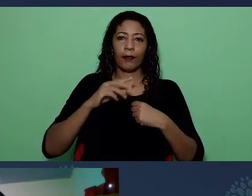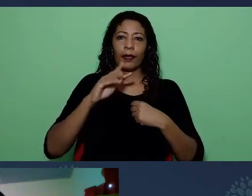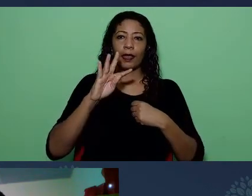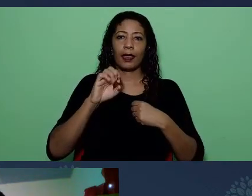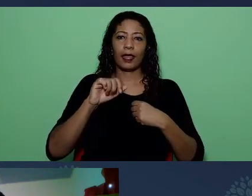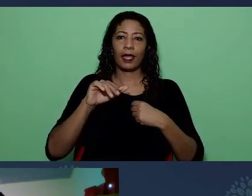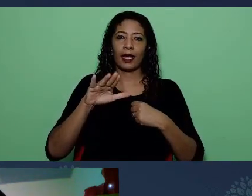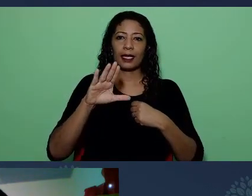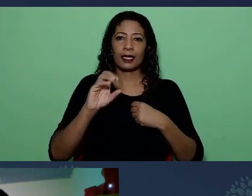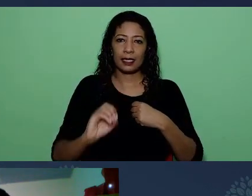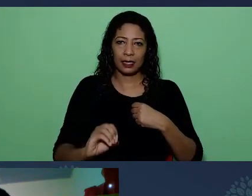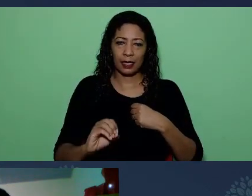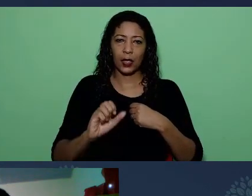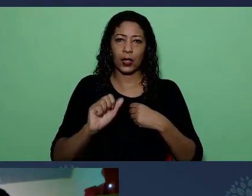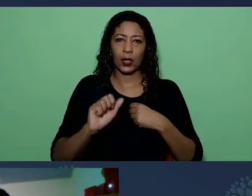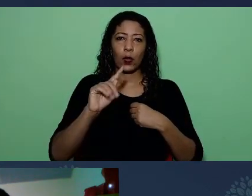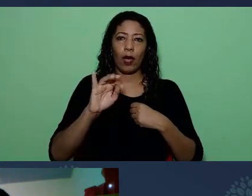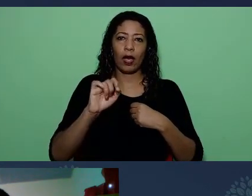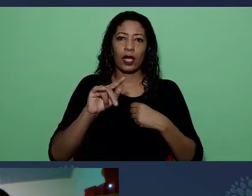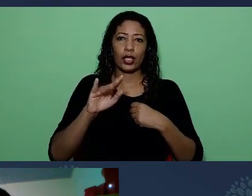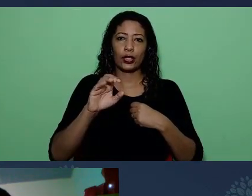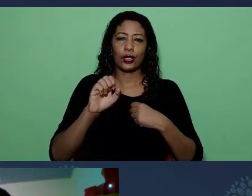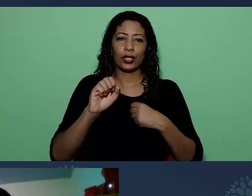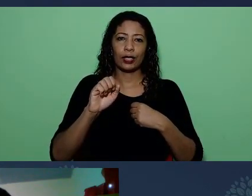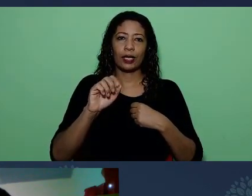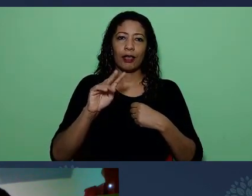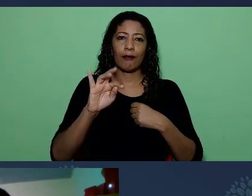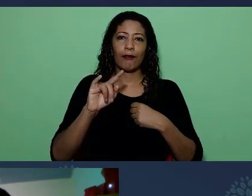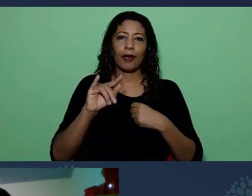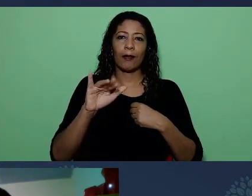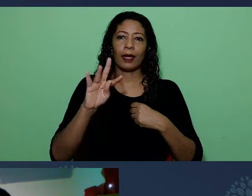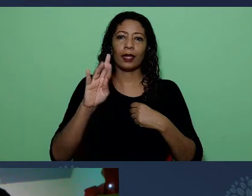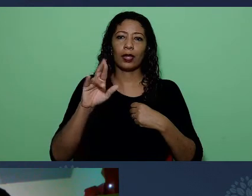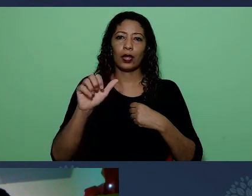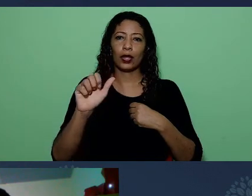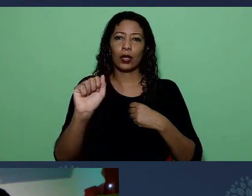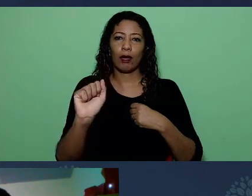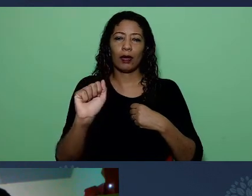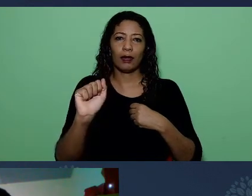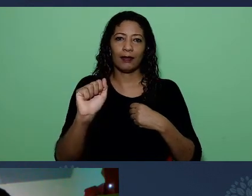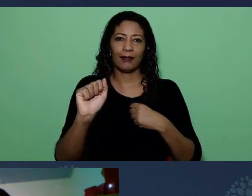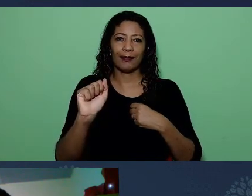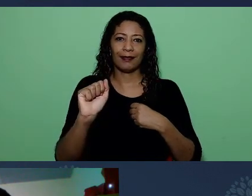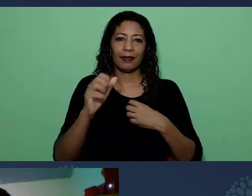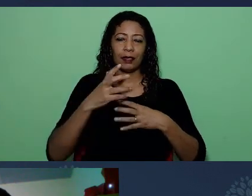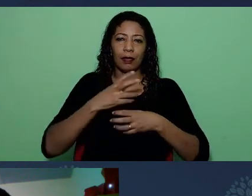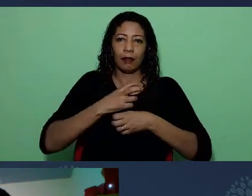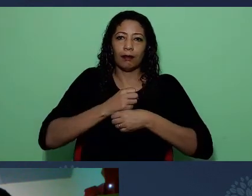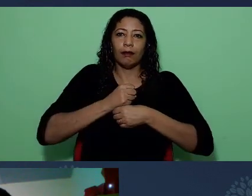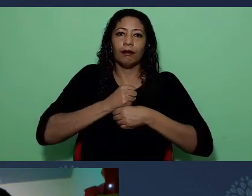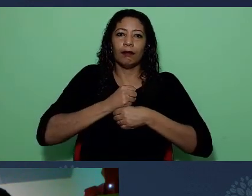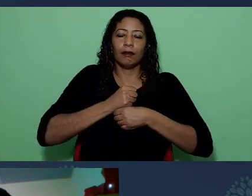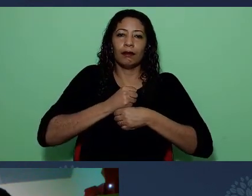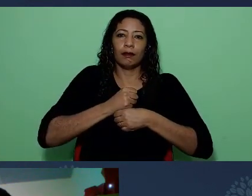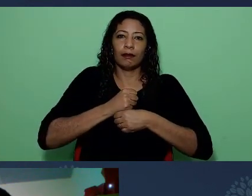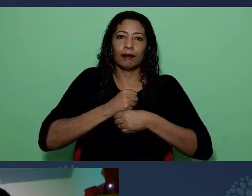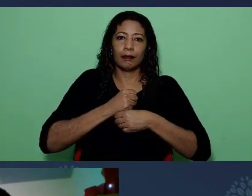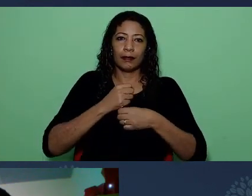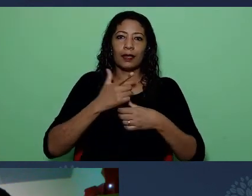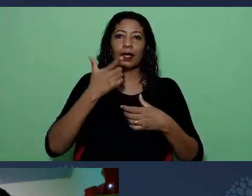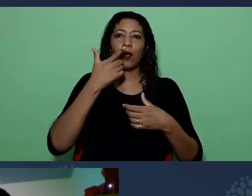tecidual anti-inflamatória, protetora de novas broncoconstrições, ou para ter um